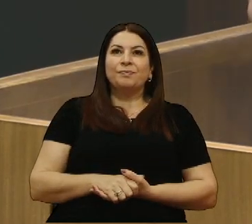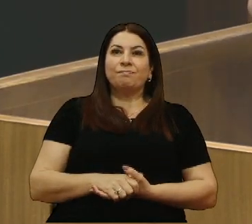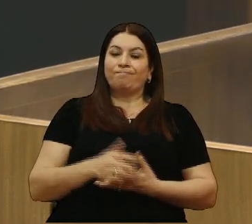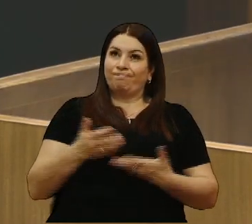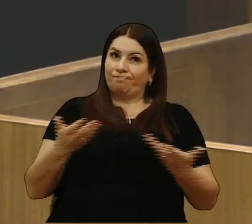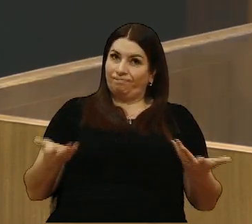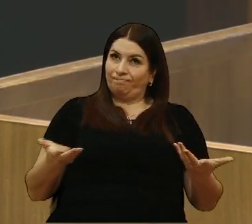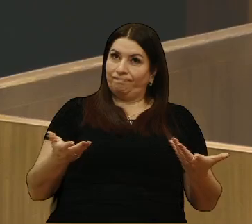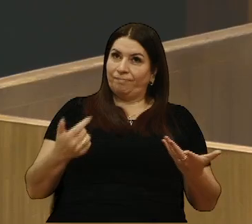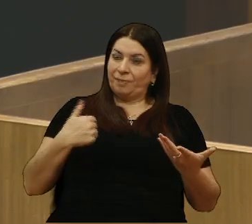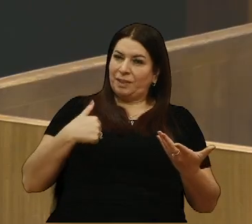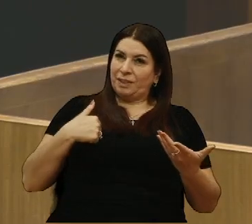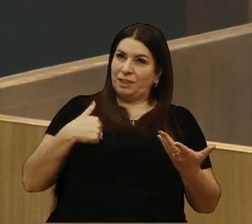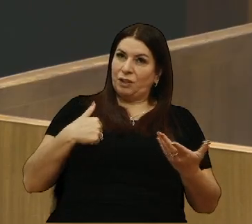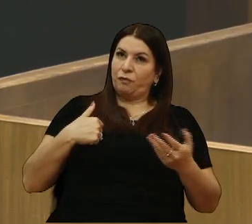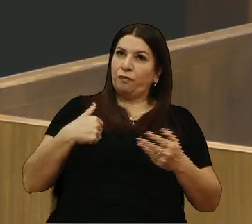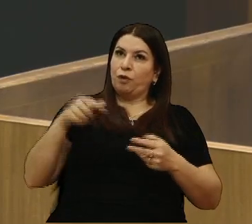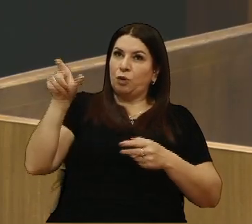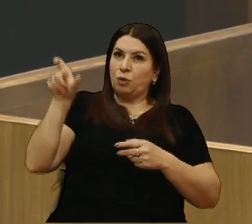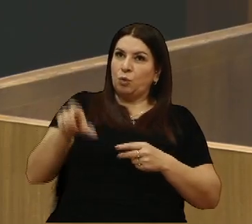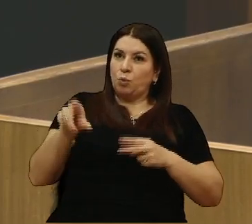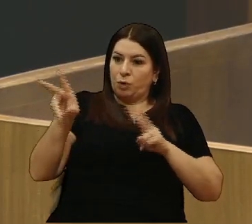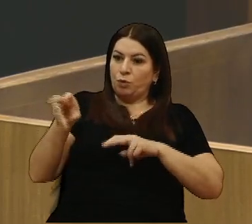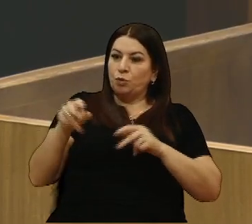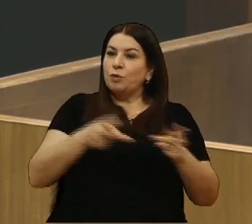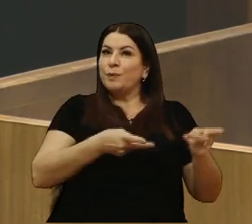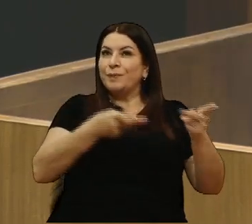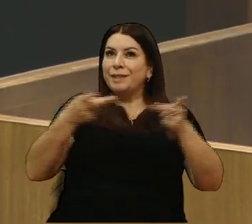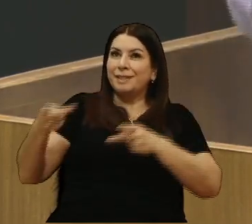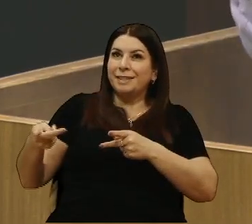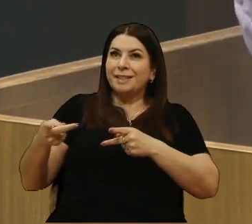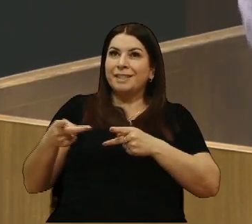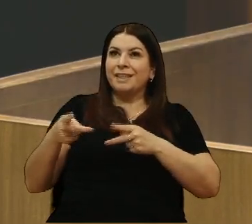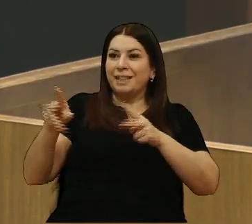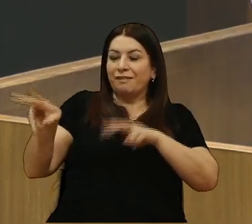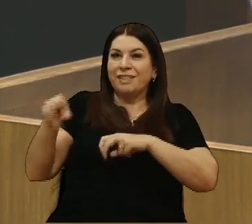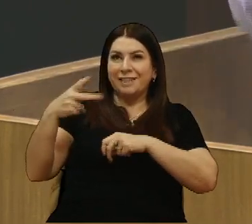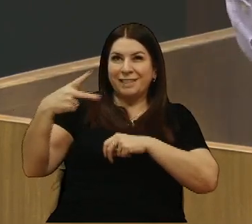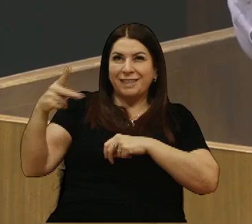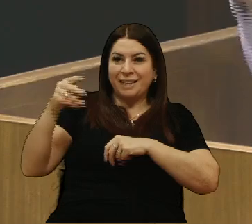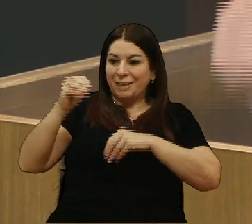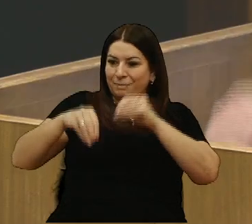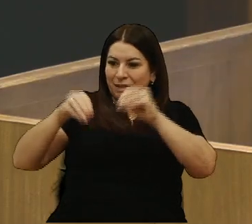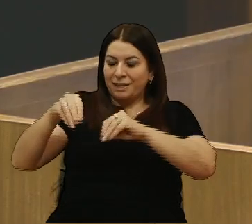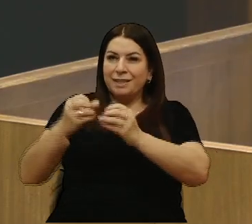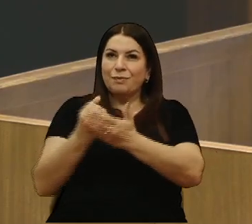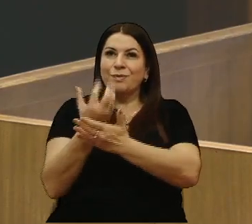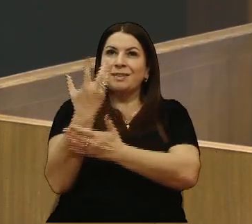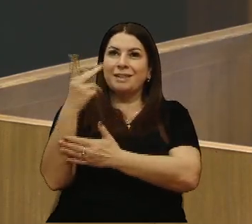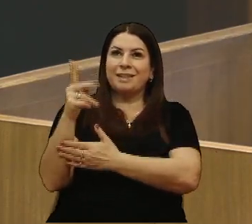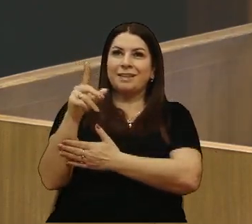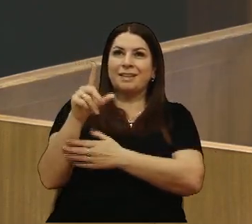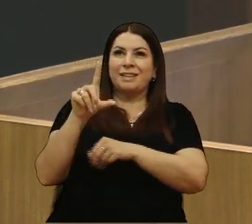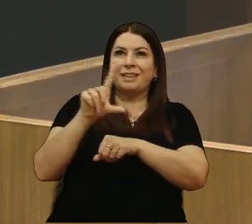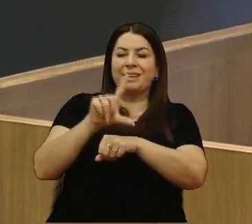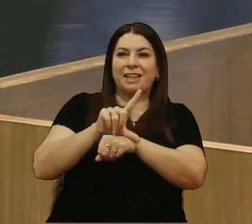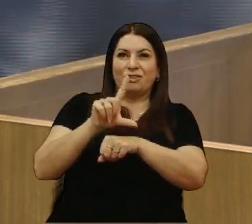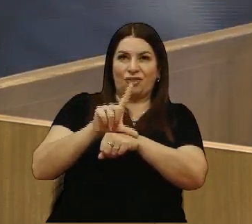Olha, eu fui com o agricultor visitar a fazenda dele, as plantações dele, ali em Lajeado